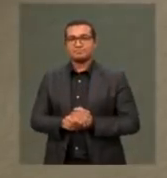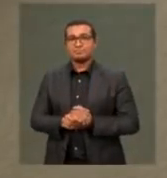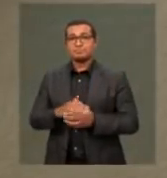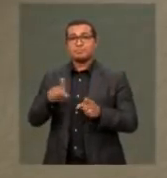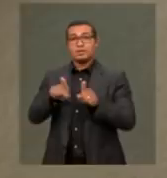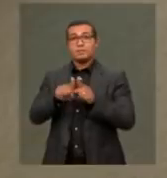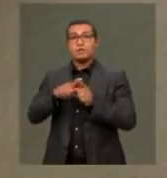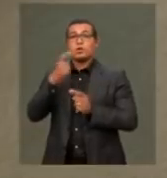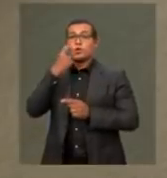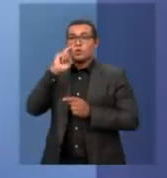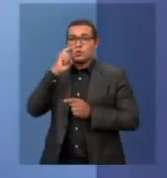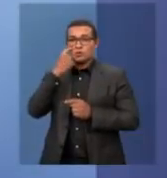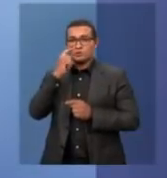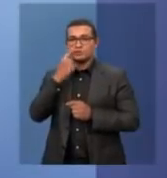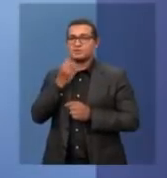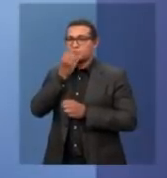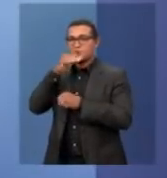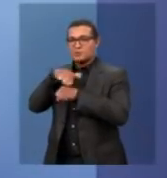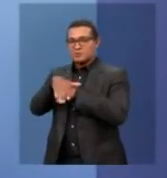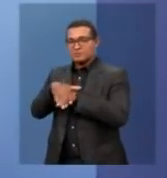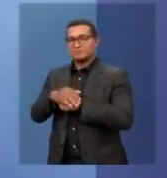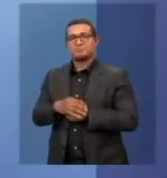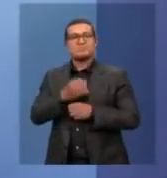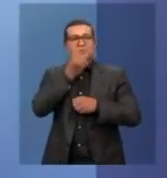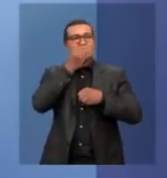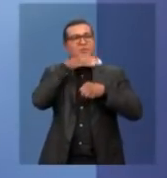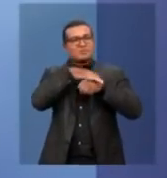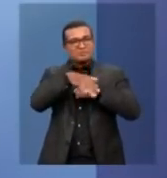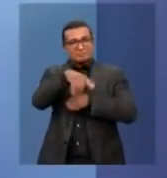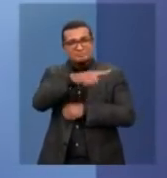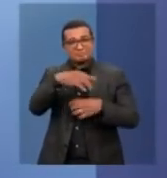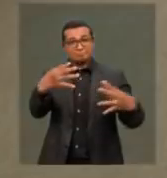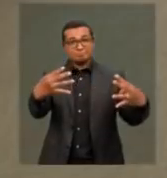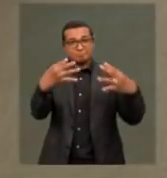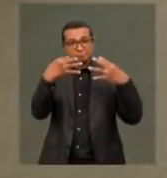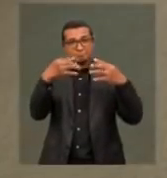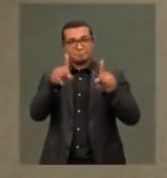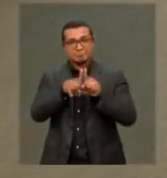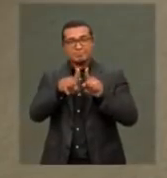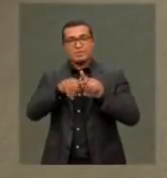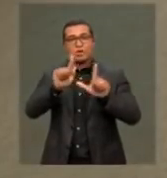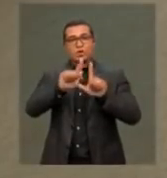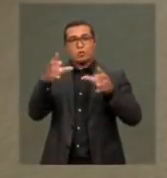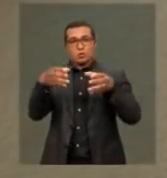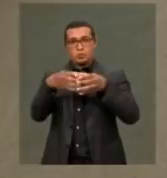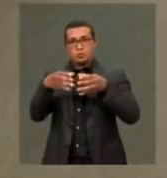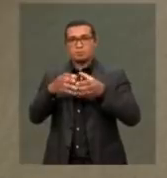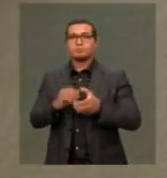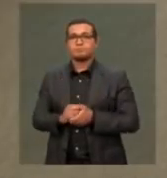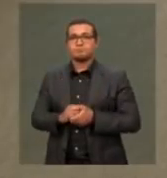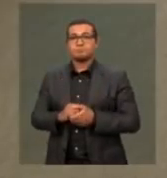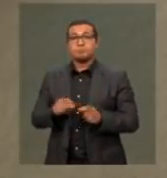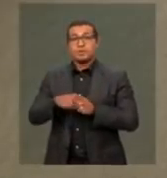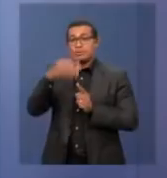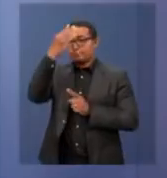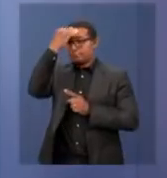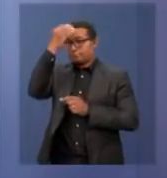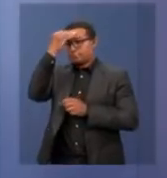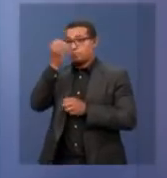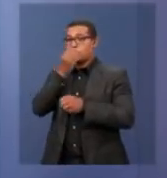podemos boa noite o candidato em 2002 tem enfrentado por toda a equipe da gazeta boa noite renato casagrande do psb